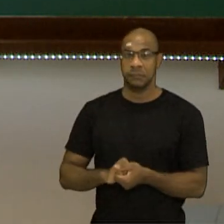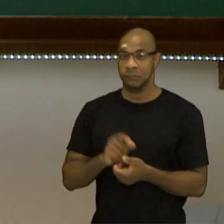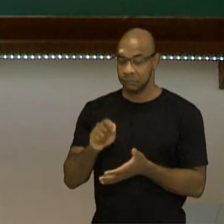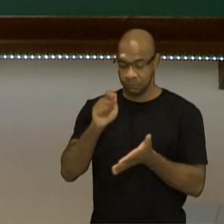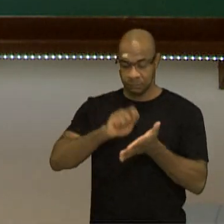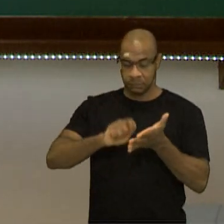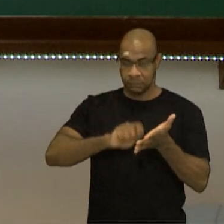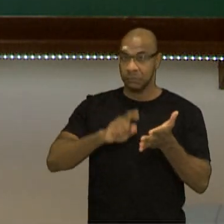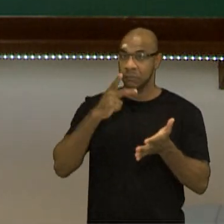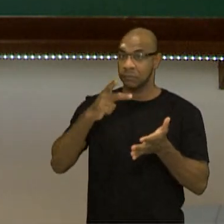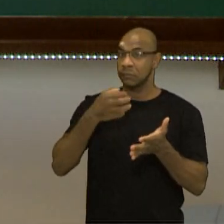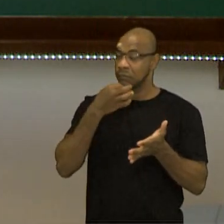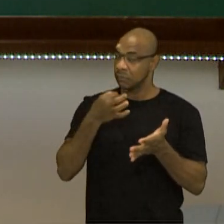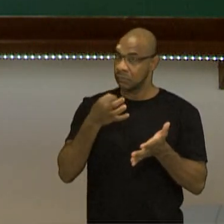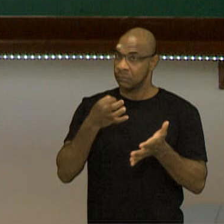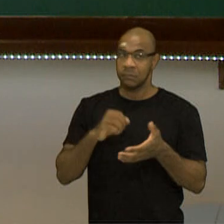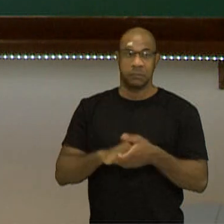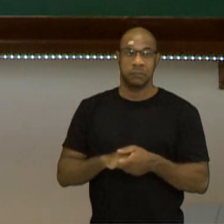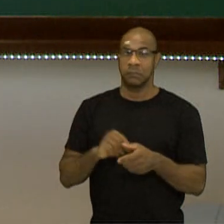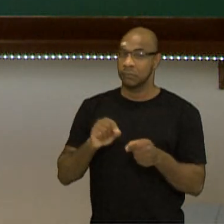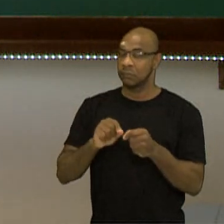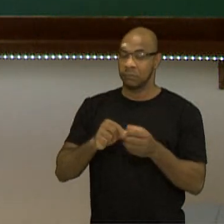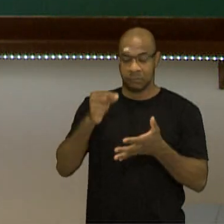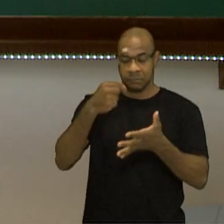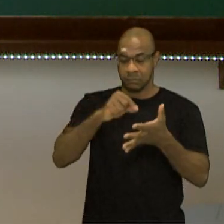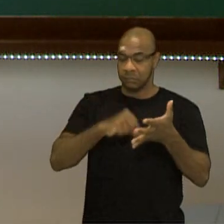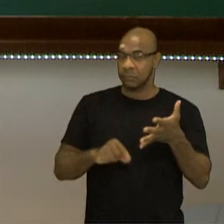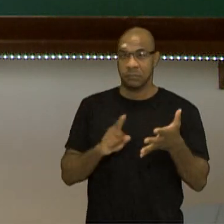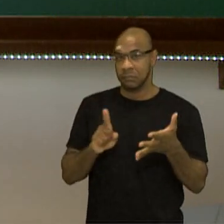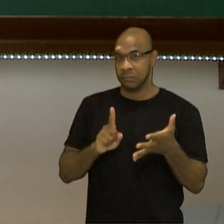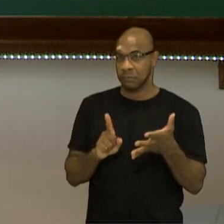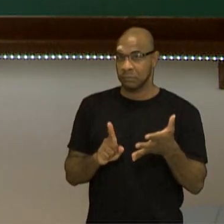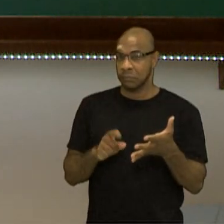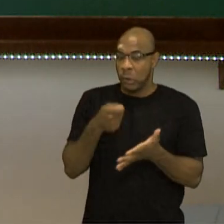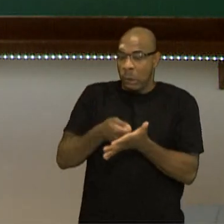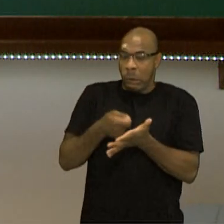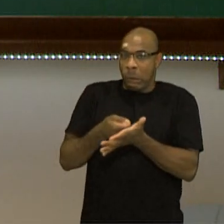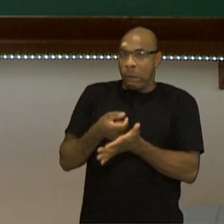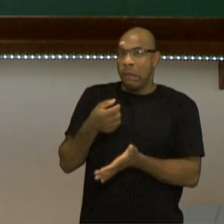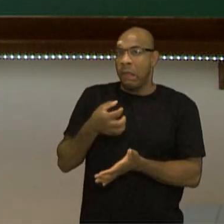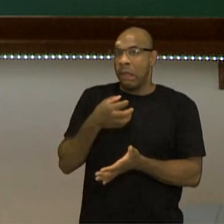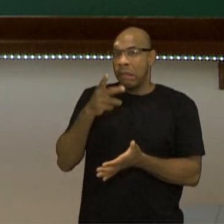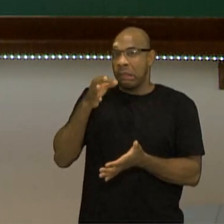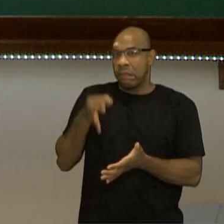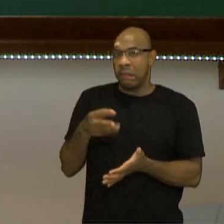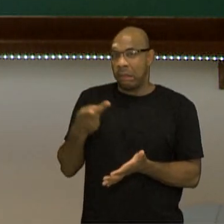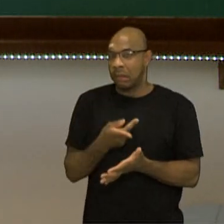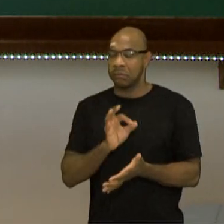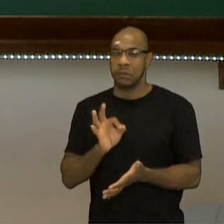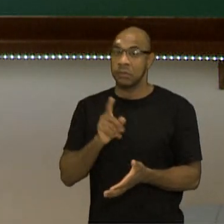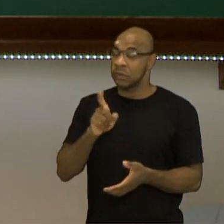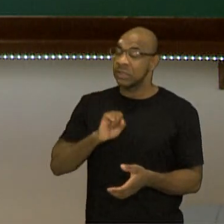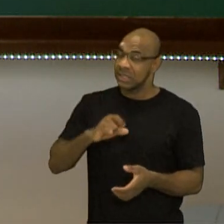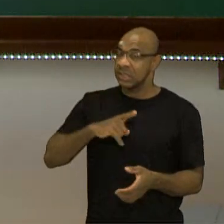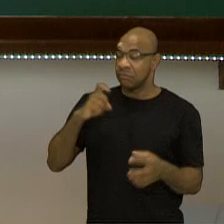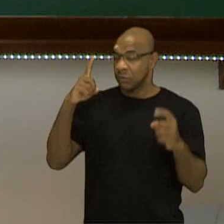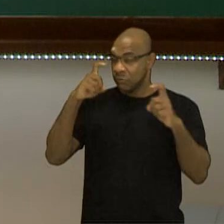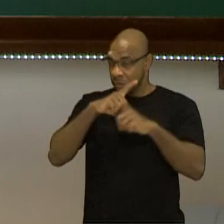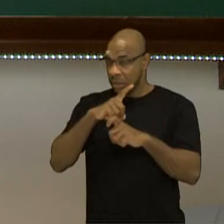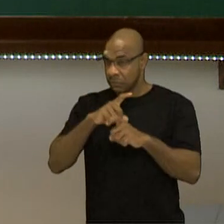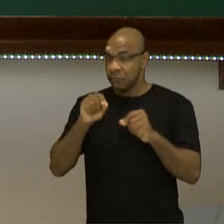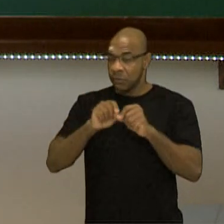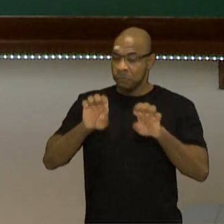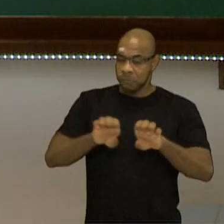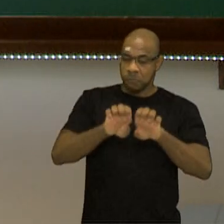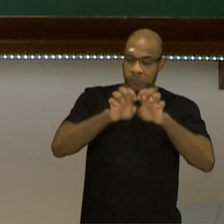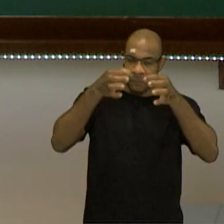registrou aí a sua opinião, eu não vou fazer a correção porque não existe certo ou errado, mas se você teve alguma dificuldade na hora de estruturar uma